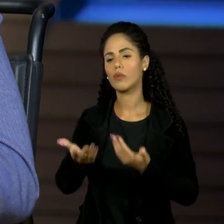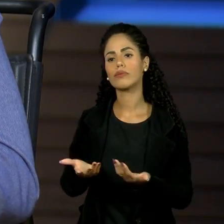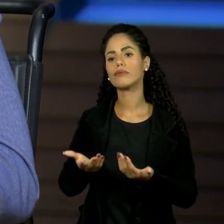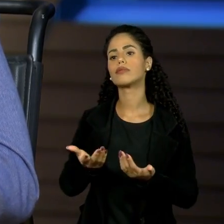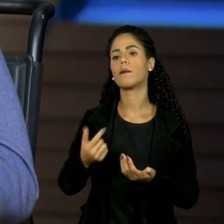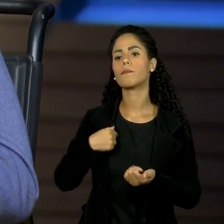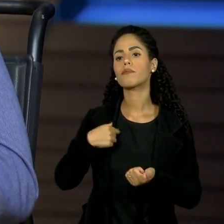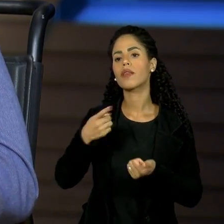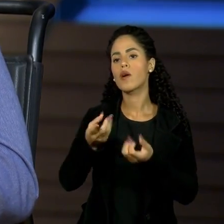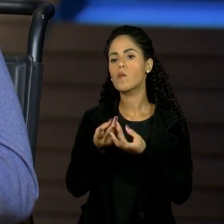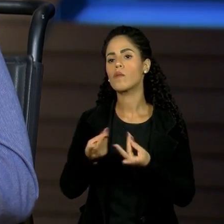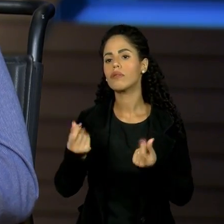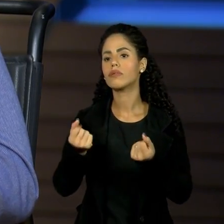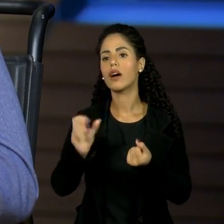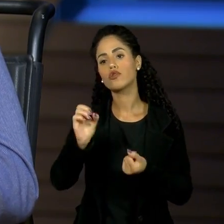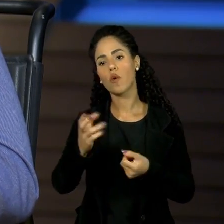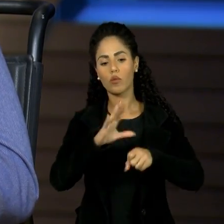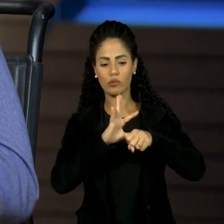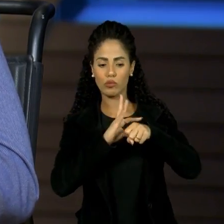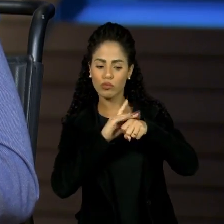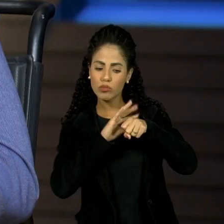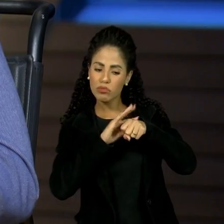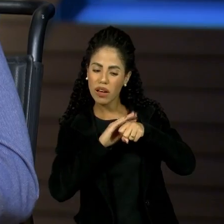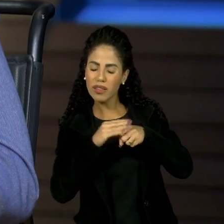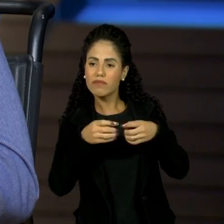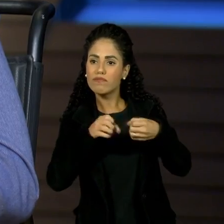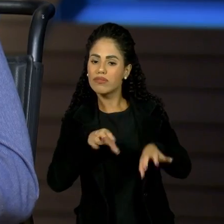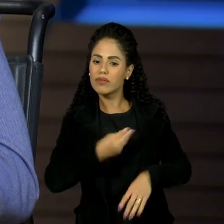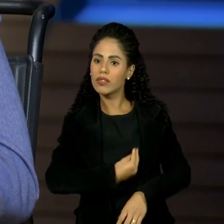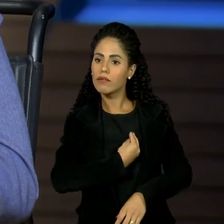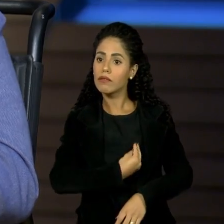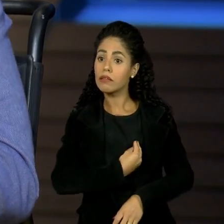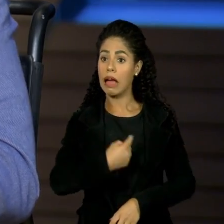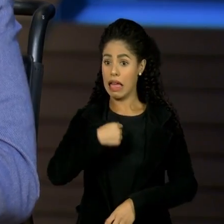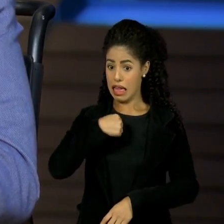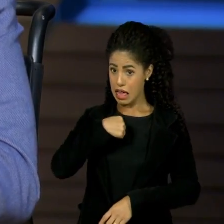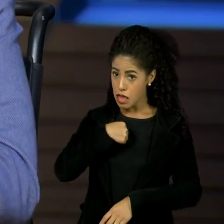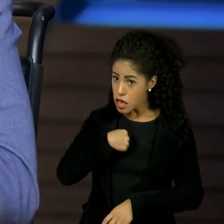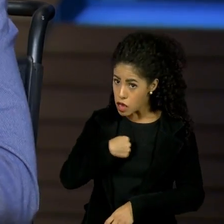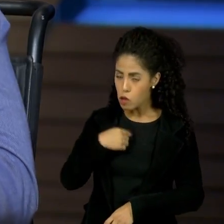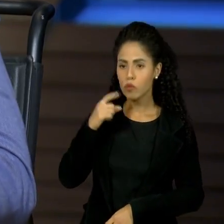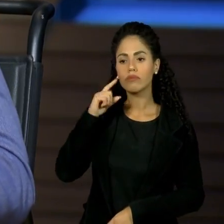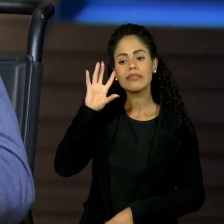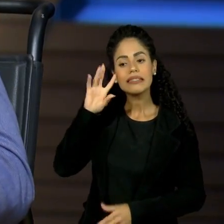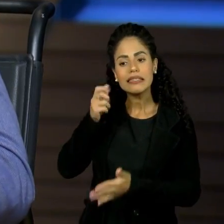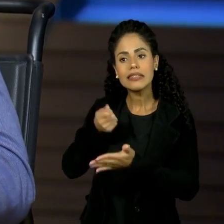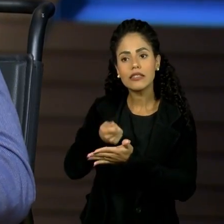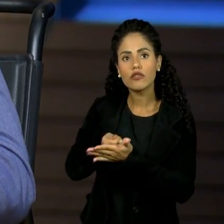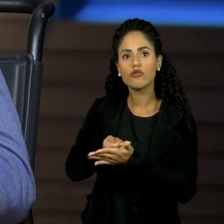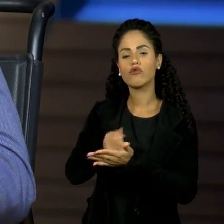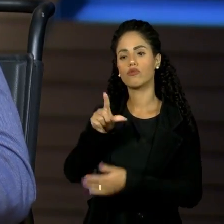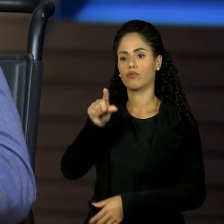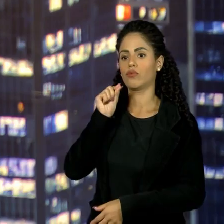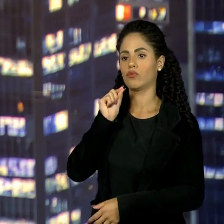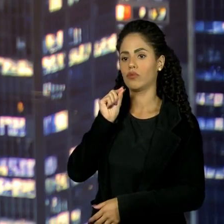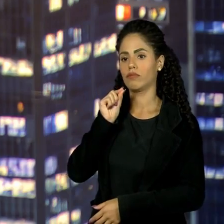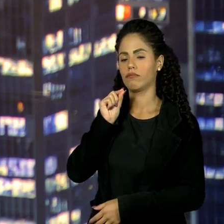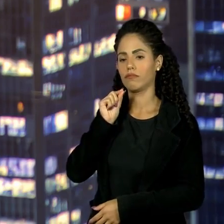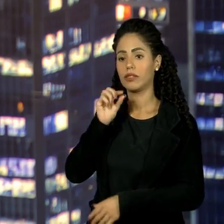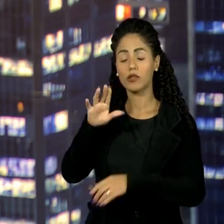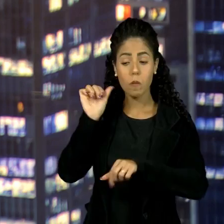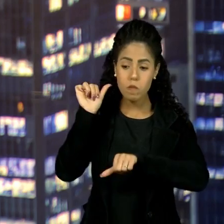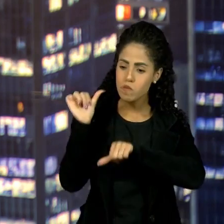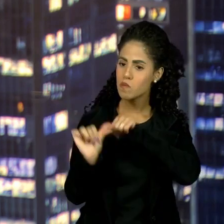sobre condição que essa doença pode fazer na minha vida, eu ter o direito de escolher o que eu quero, isso